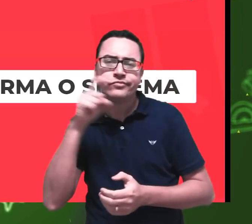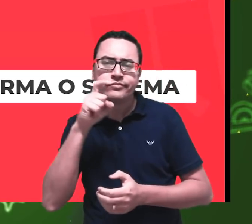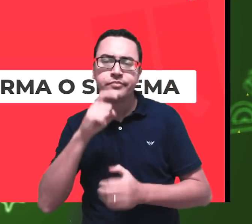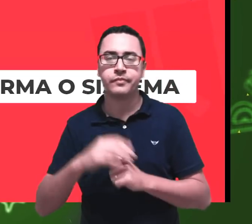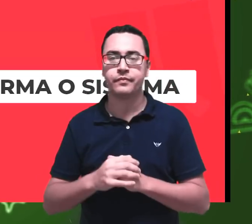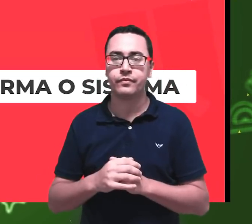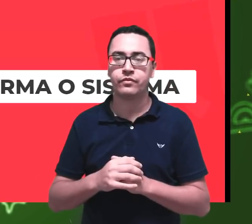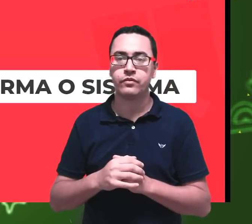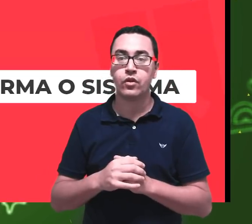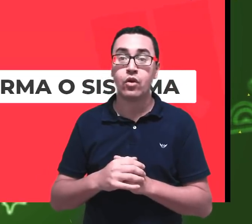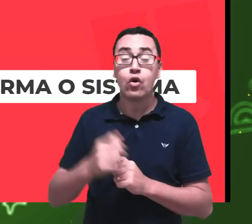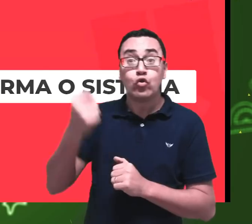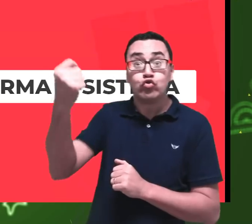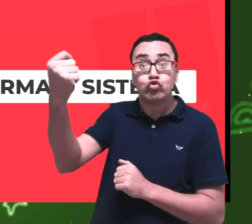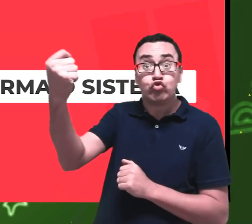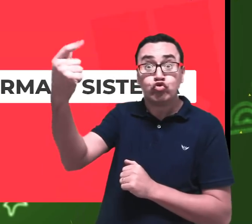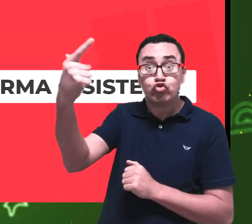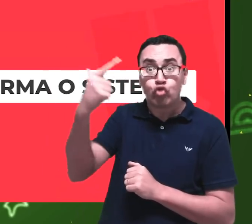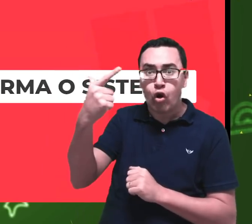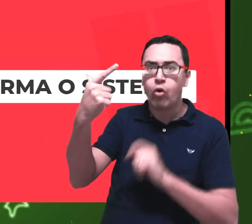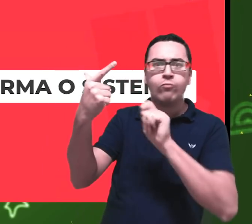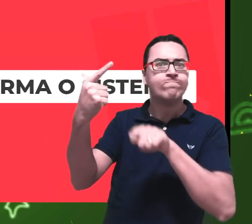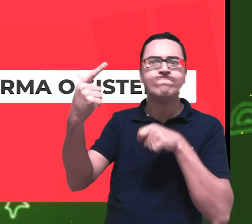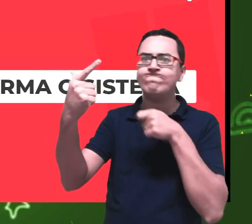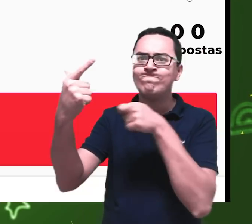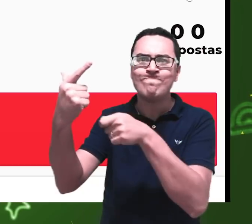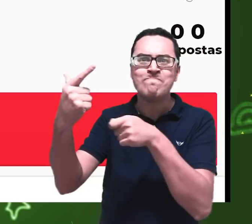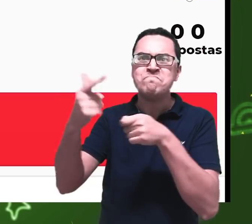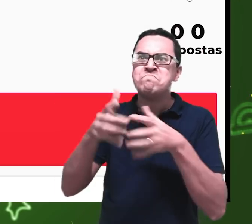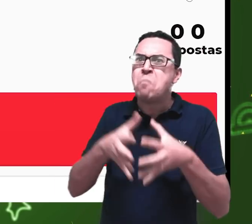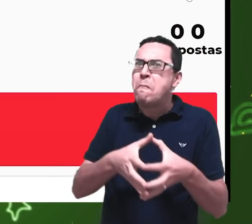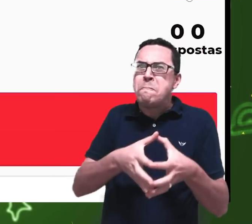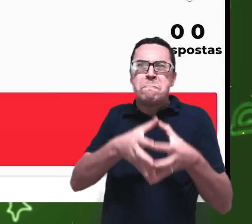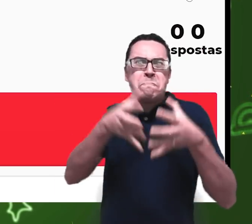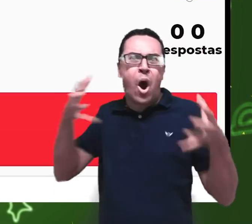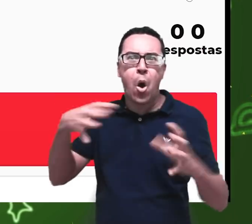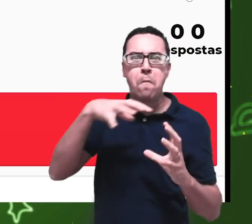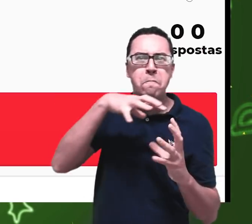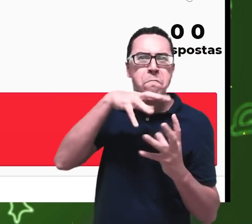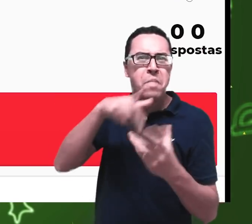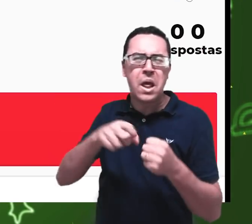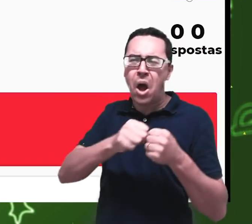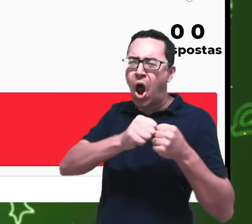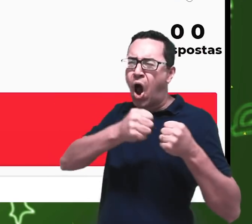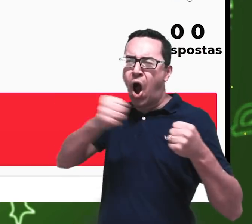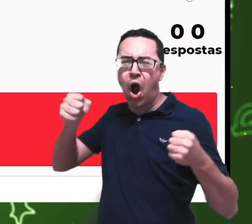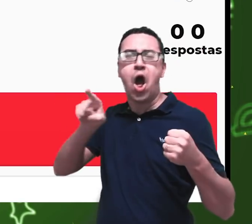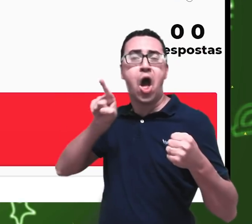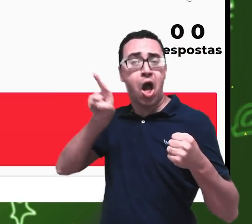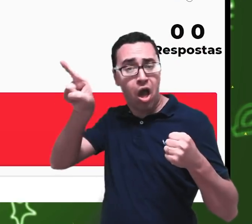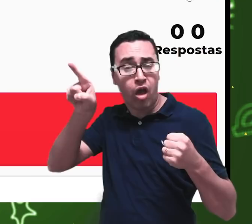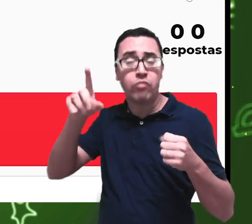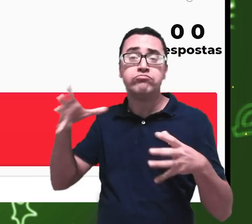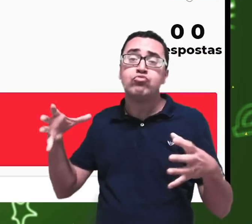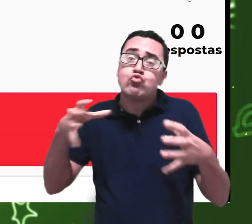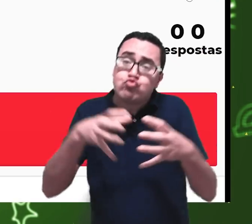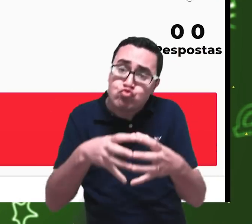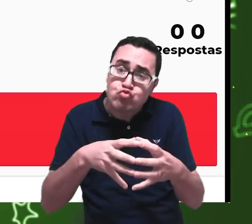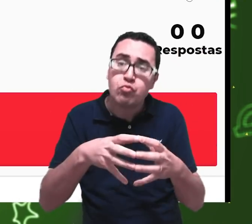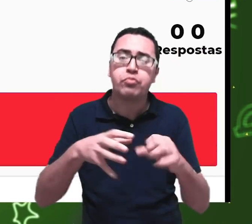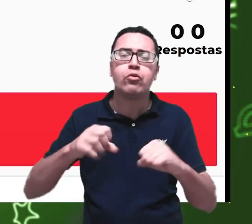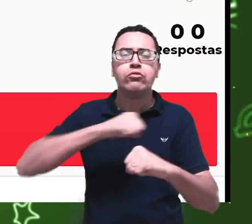Verdadeiro ou falso? O Sol é o maior planeta que forma o sistema